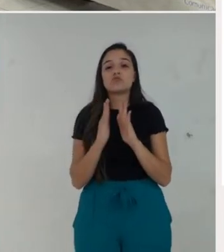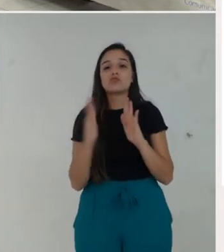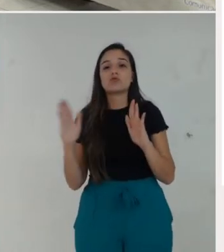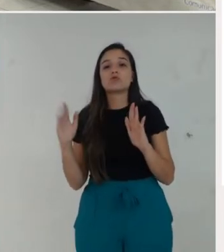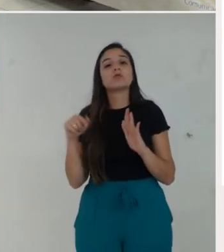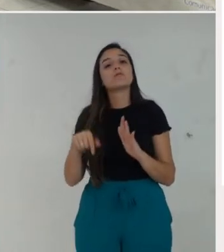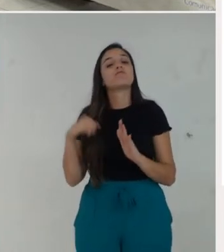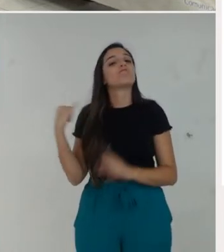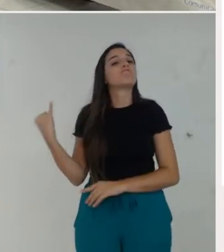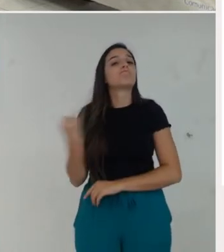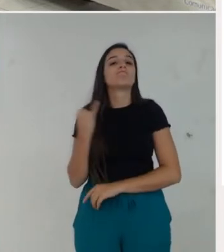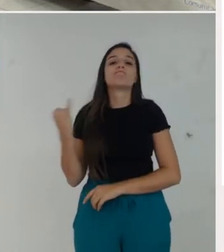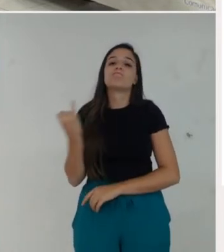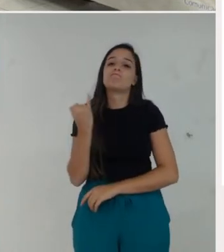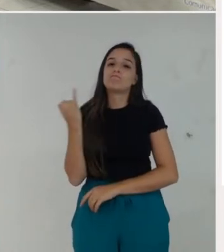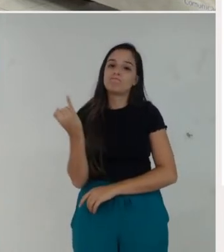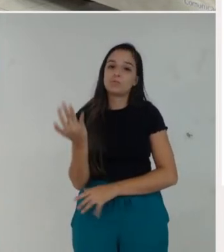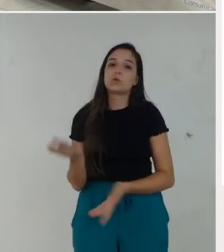tão importante